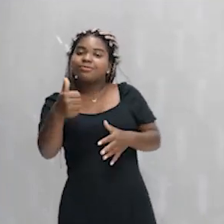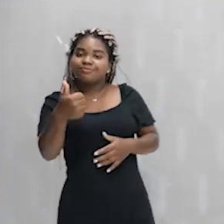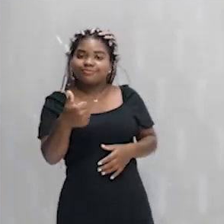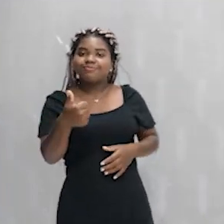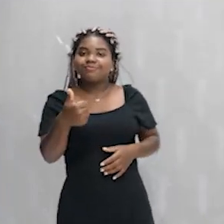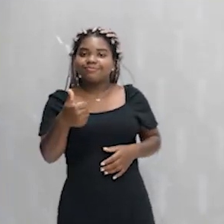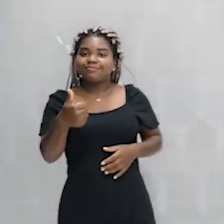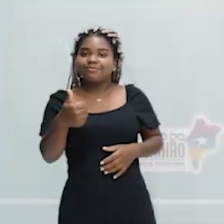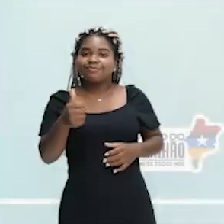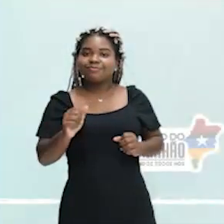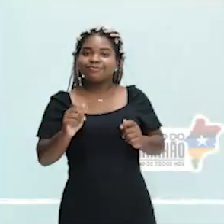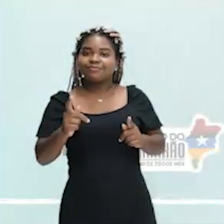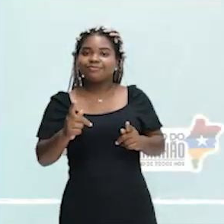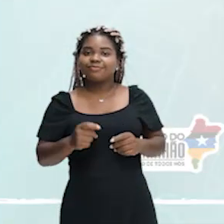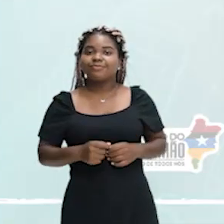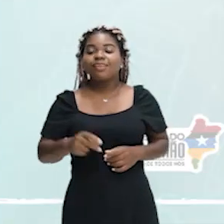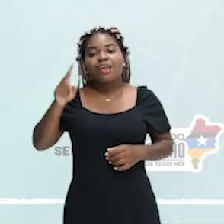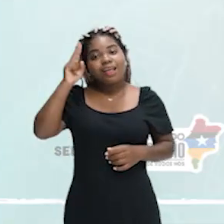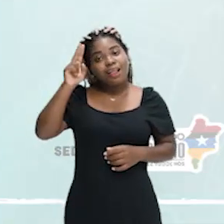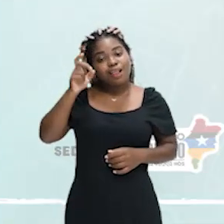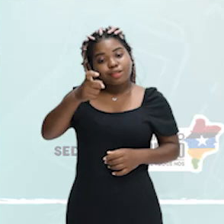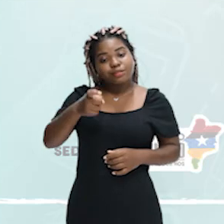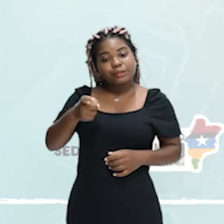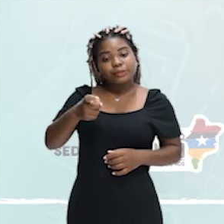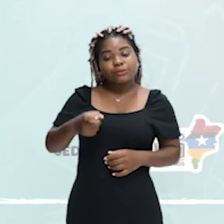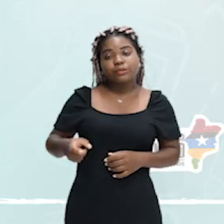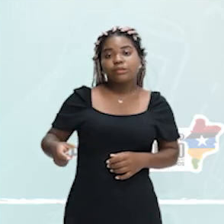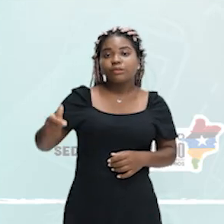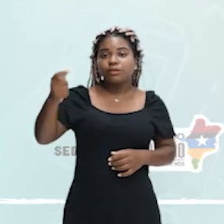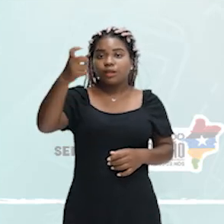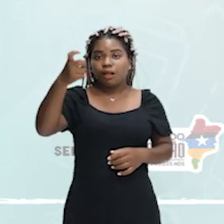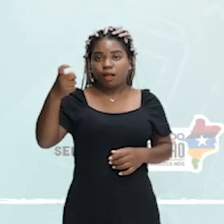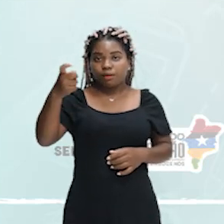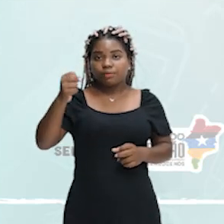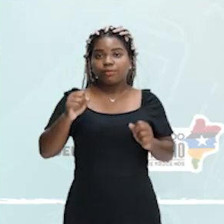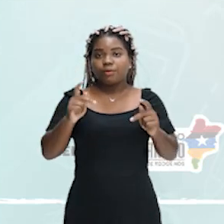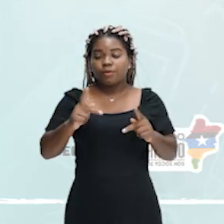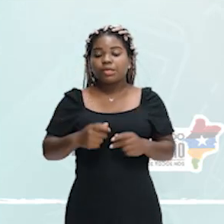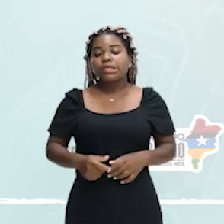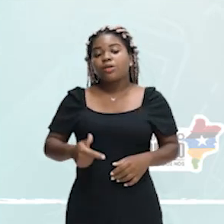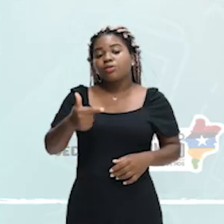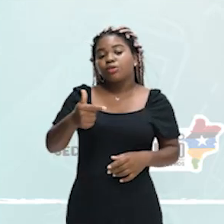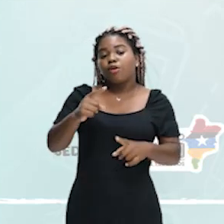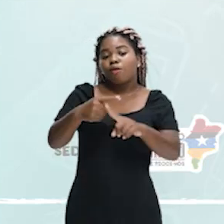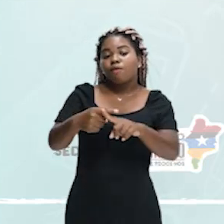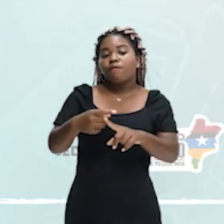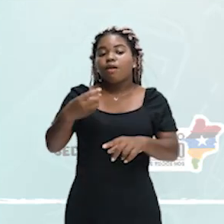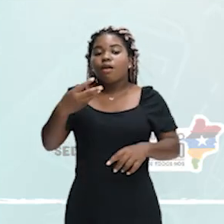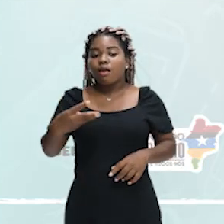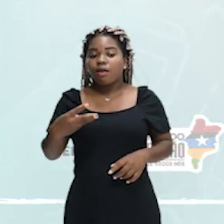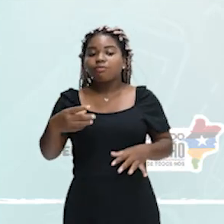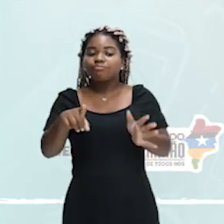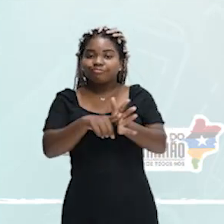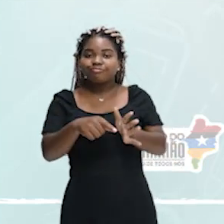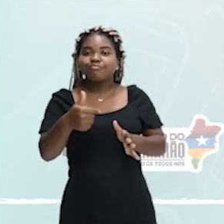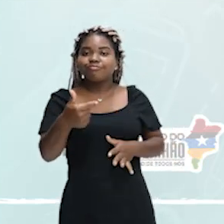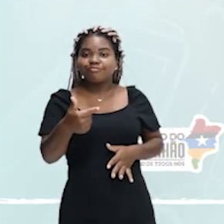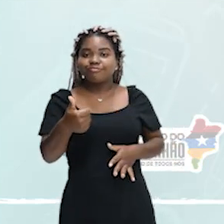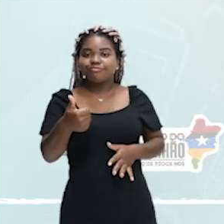como fica. Lembra que o x está lá no expoente, tá? Então, nós vamos fazer 2 vezes 3 elevado a menos